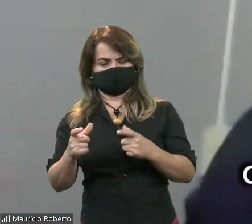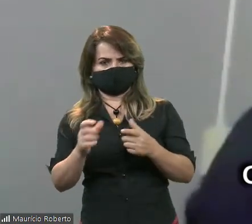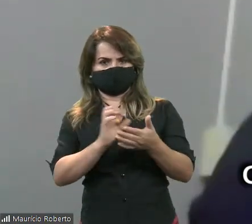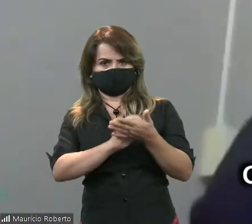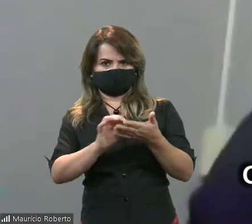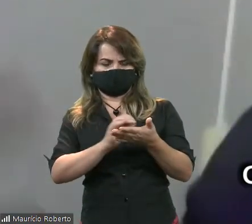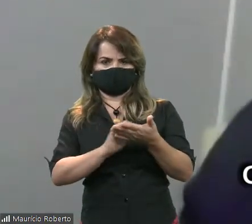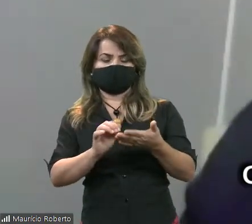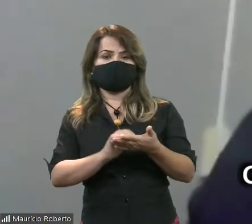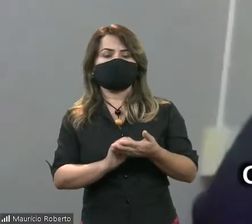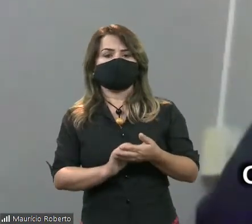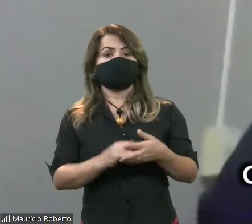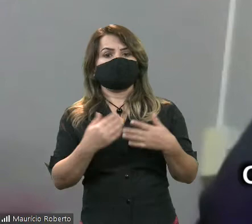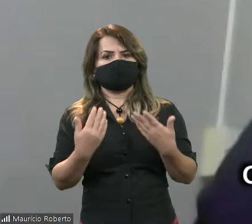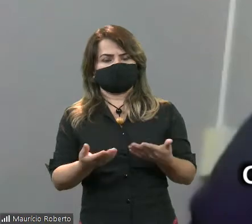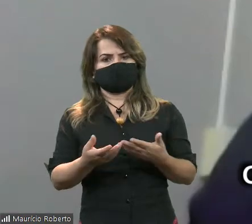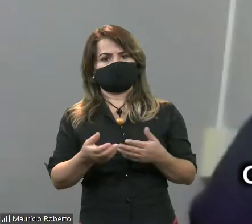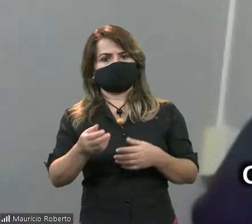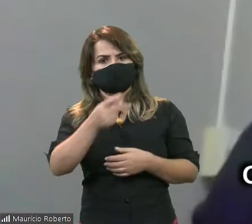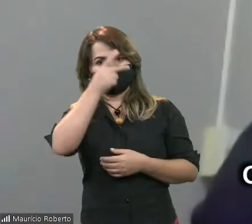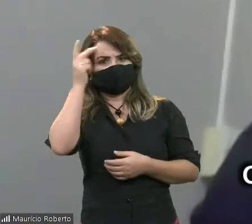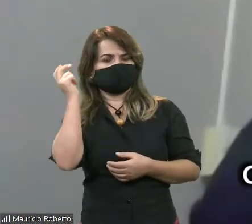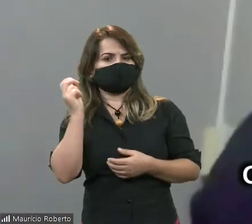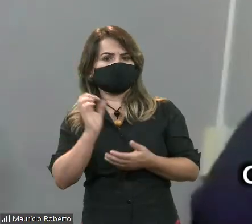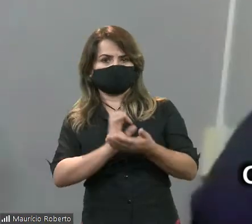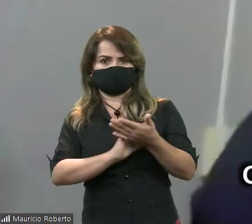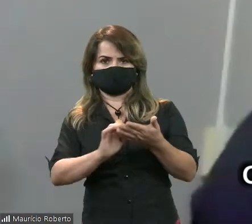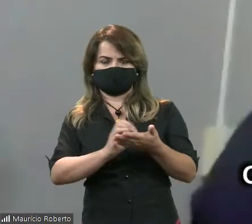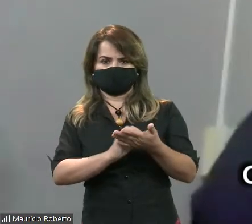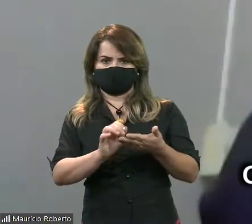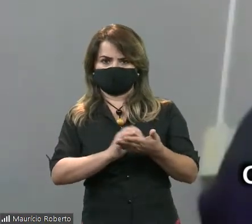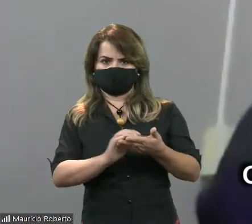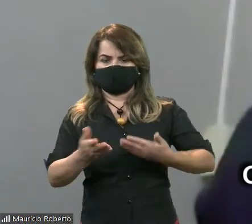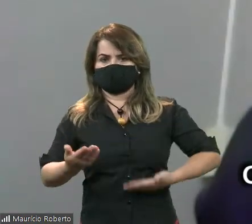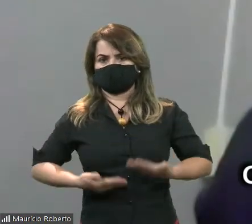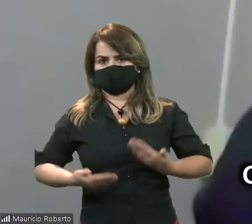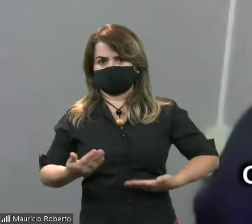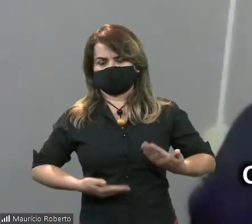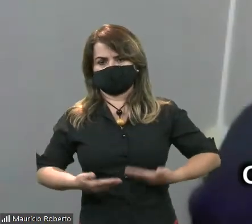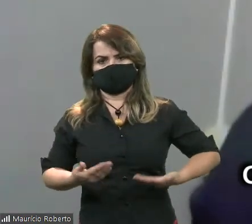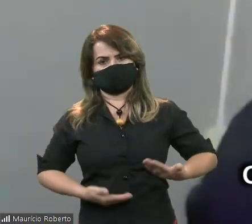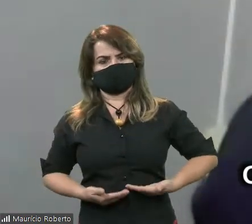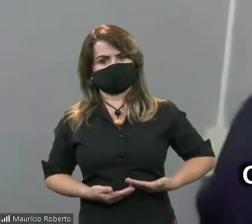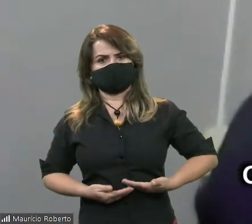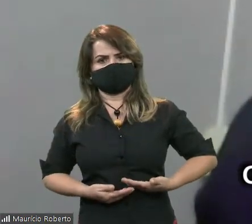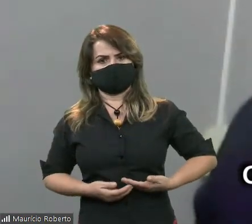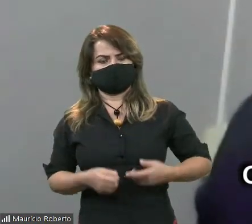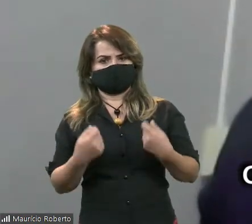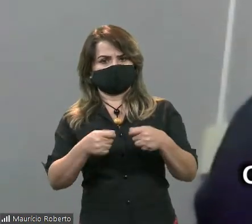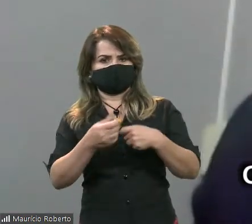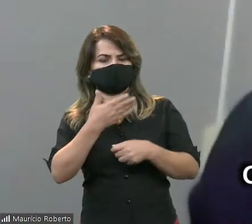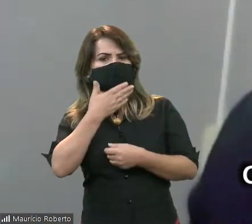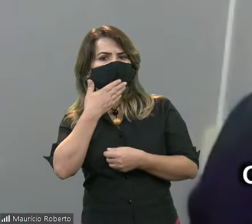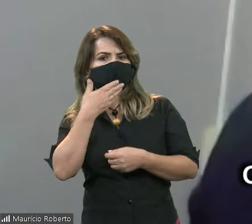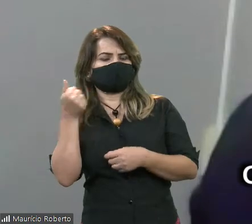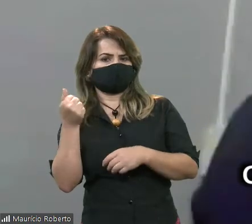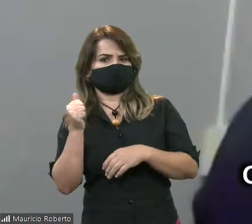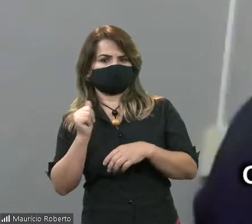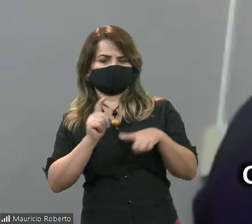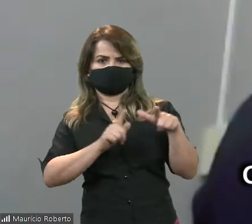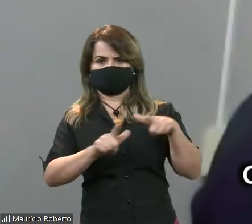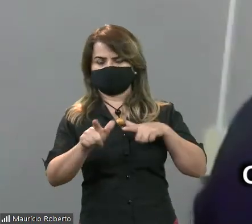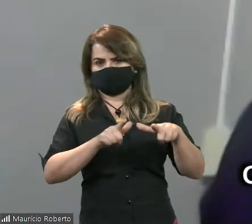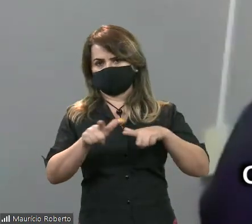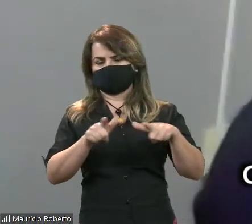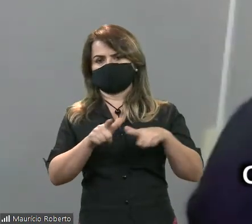pegue a expertise do secretário, dos demais servidores e aplique em função da melhor prestação